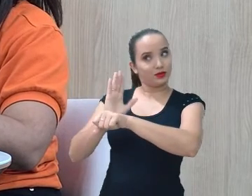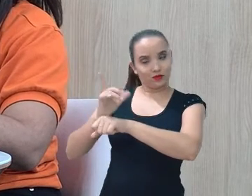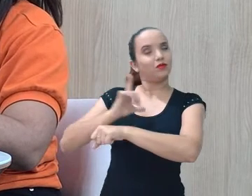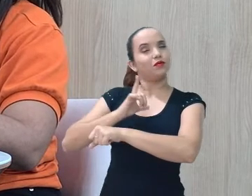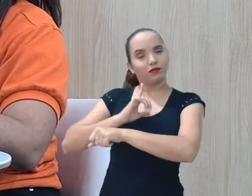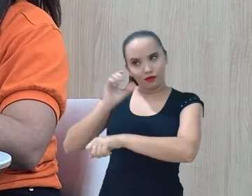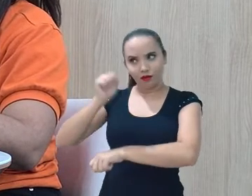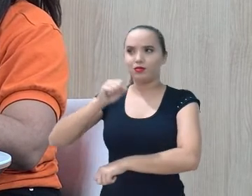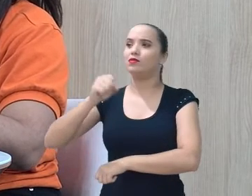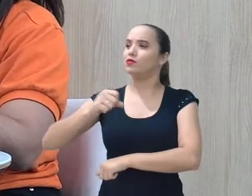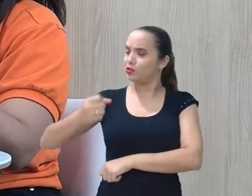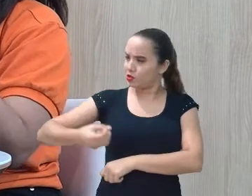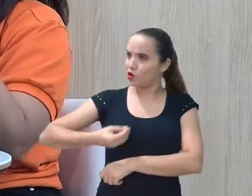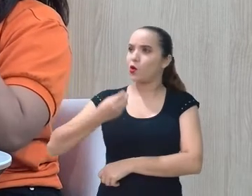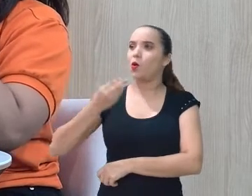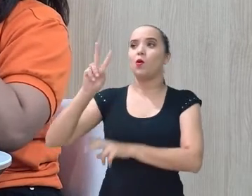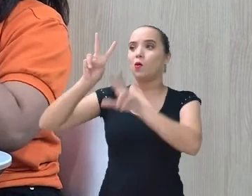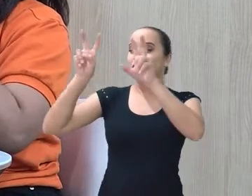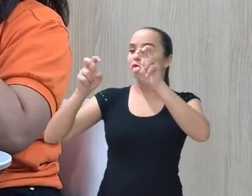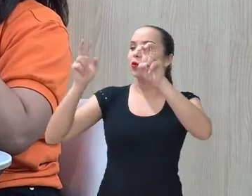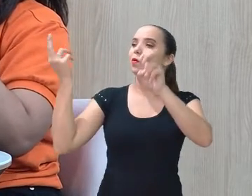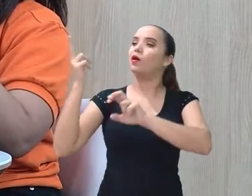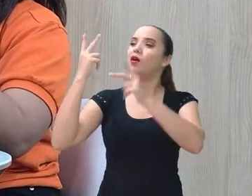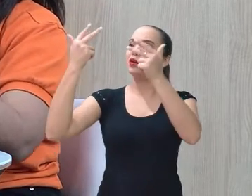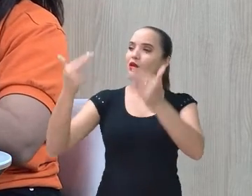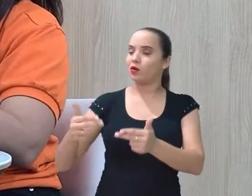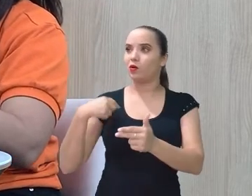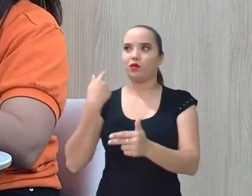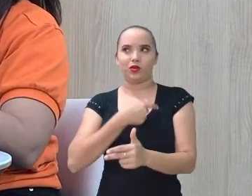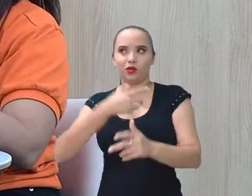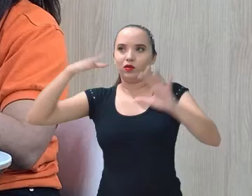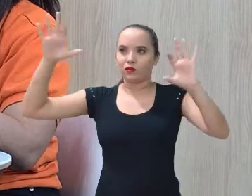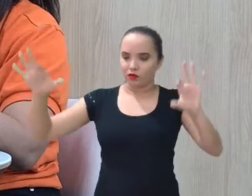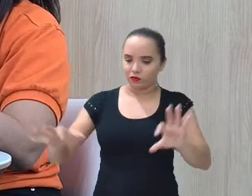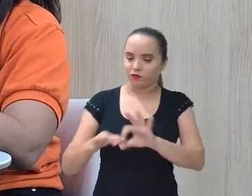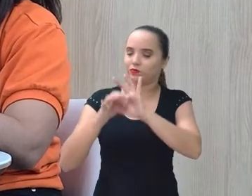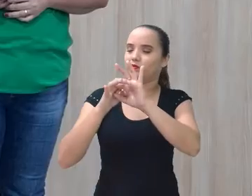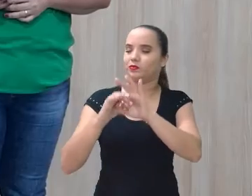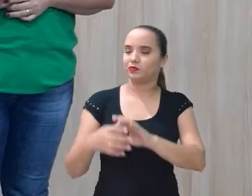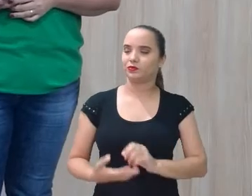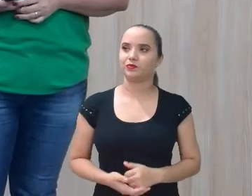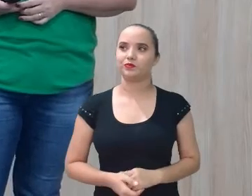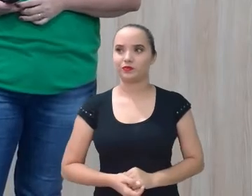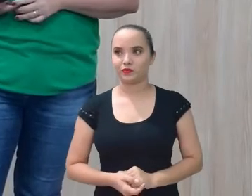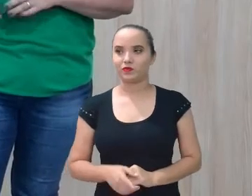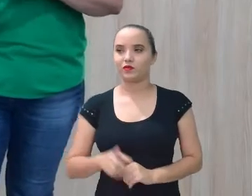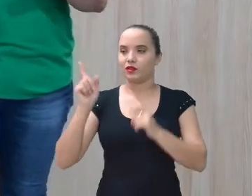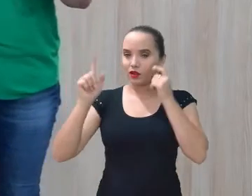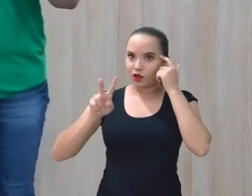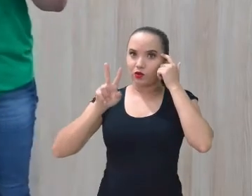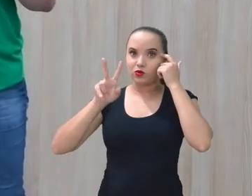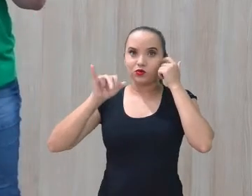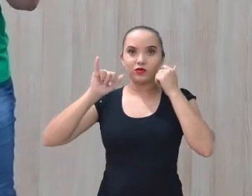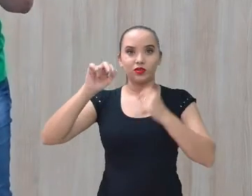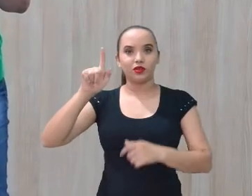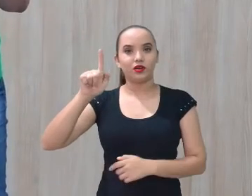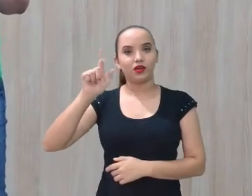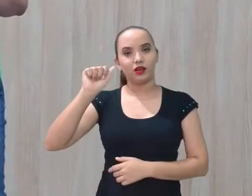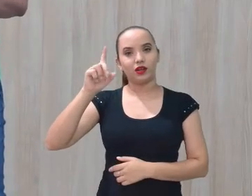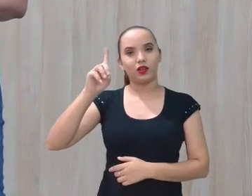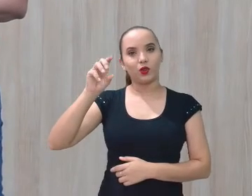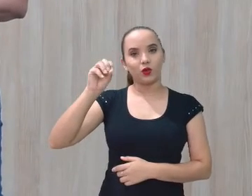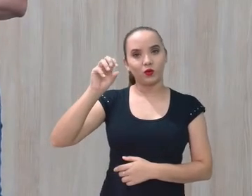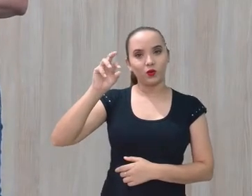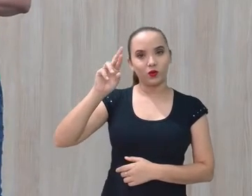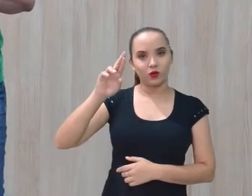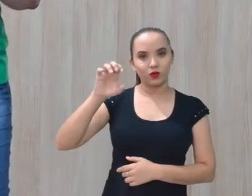título, né? Então, assim, a gente automaticamente faz essa referência, essa analogia. Sim. Os Vingadores, e aí não vou estar aqui dando, né?